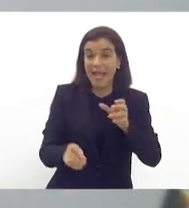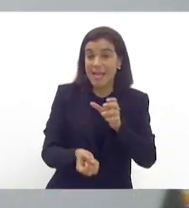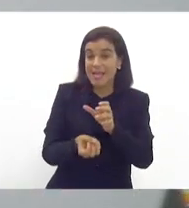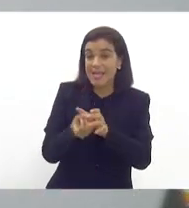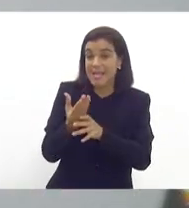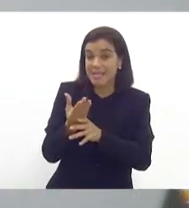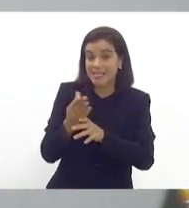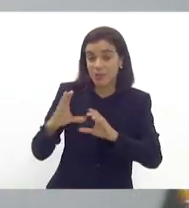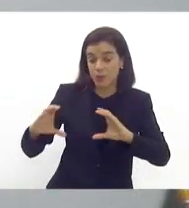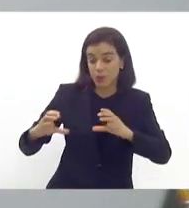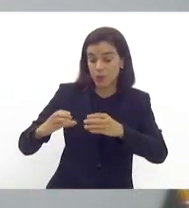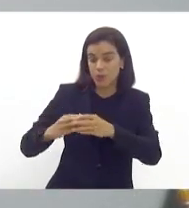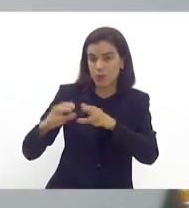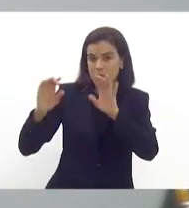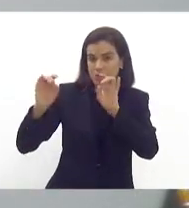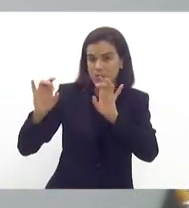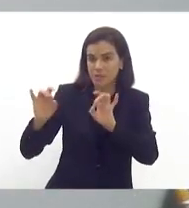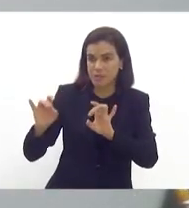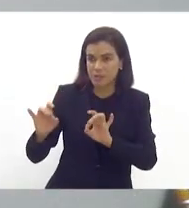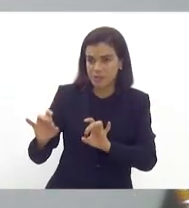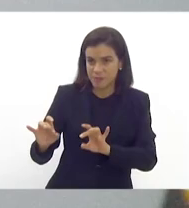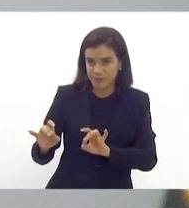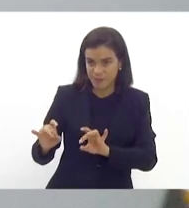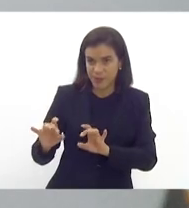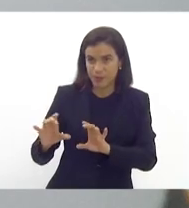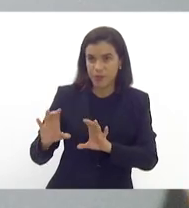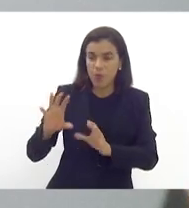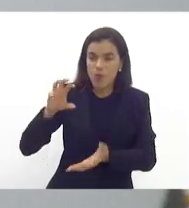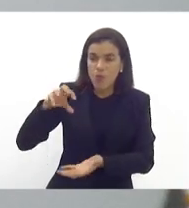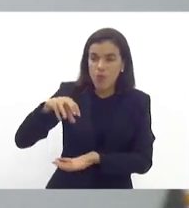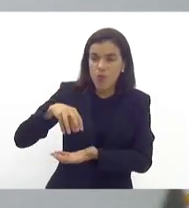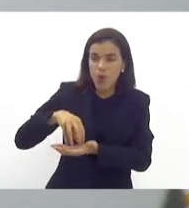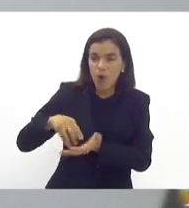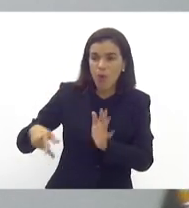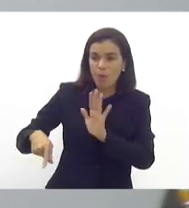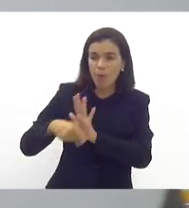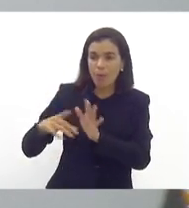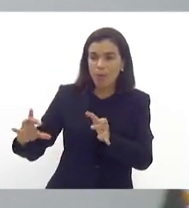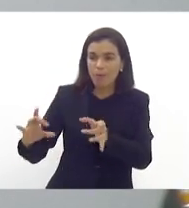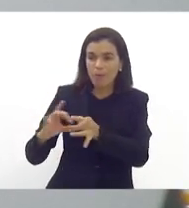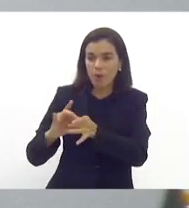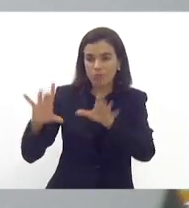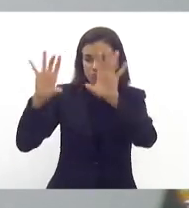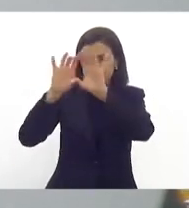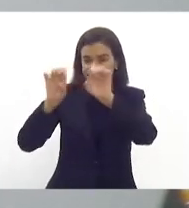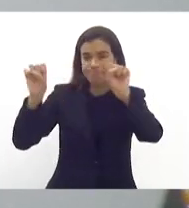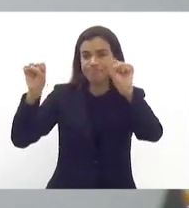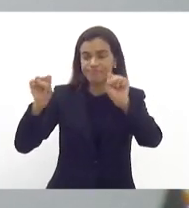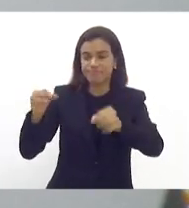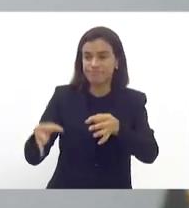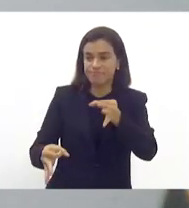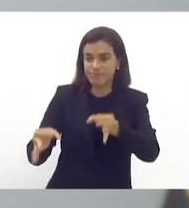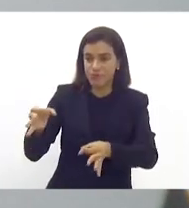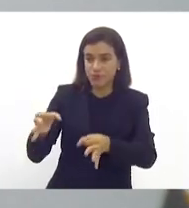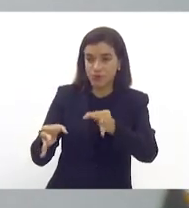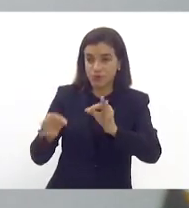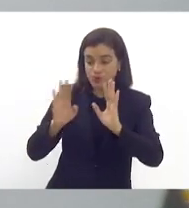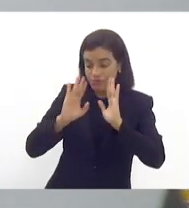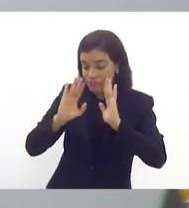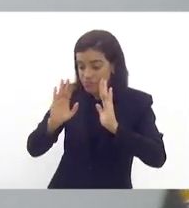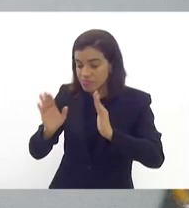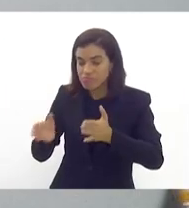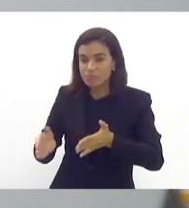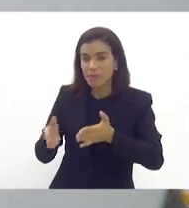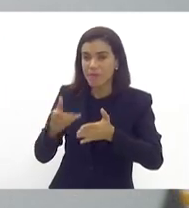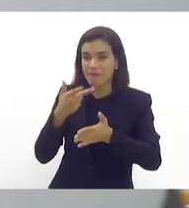juízo especial né um órgão do Poder Judiciário com jurisdição específica